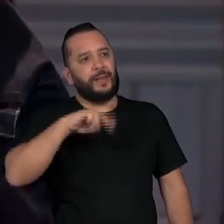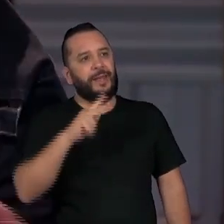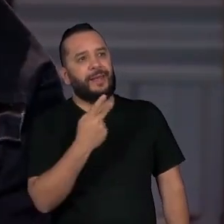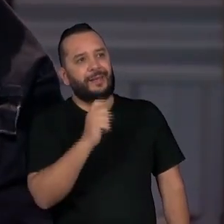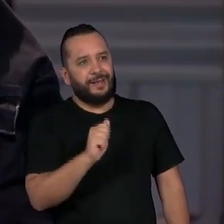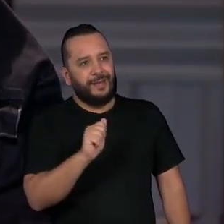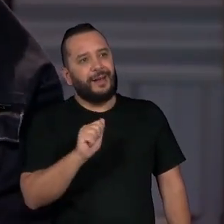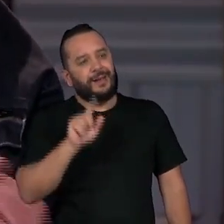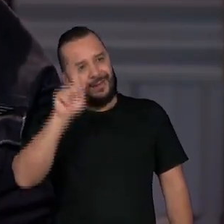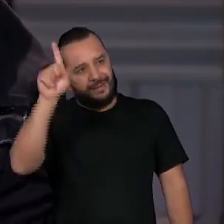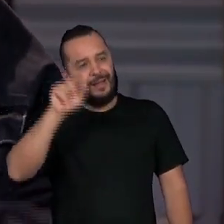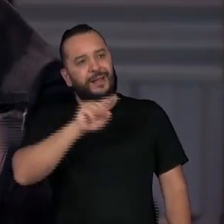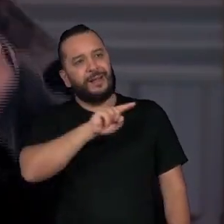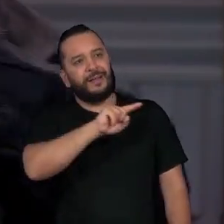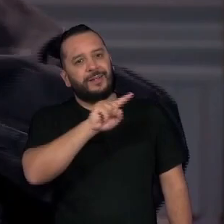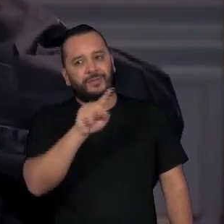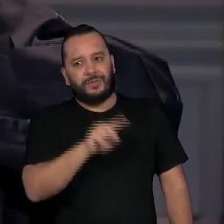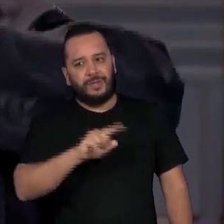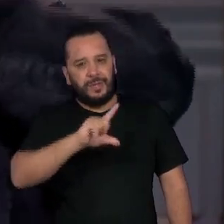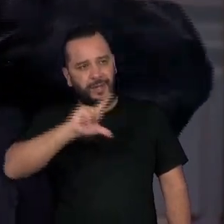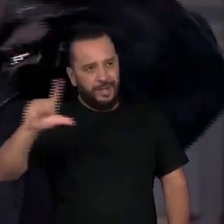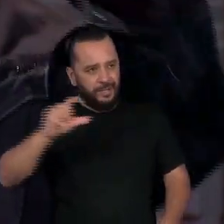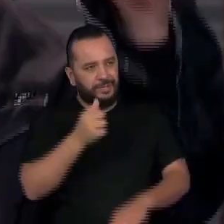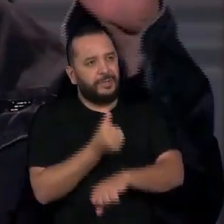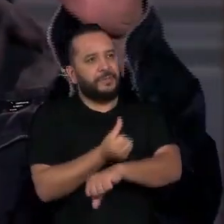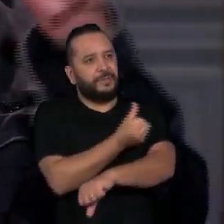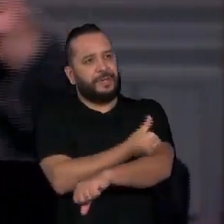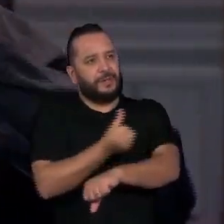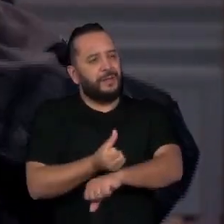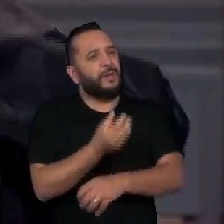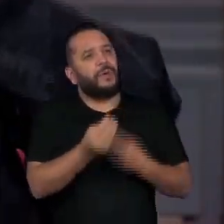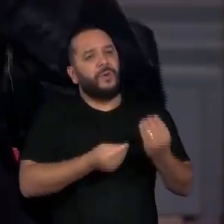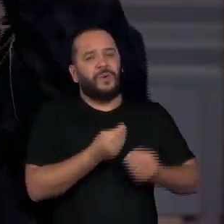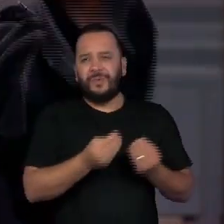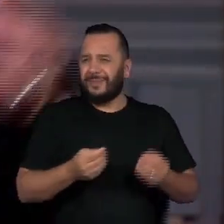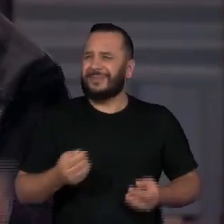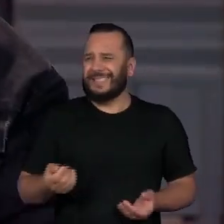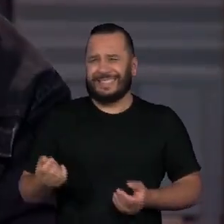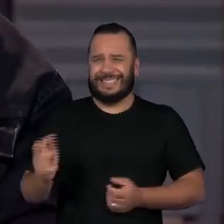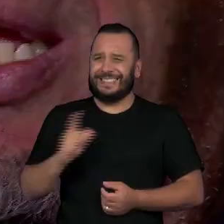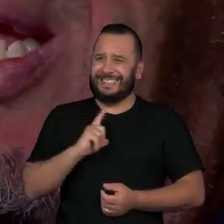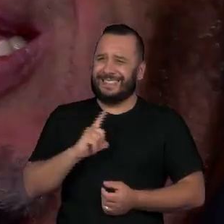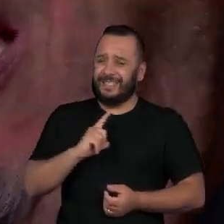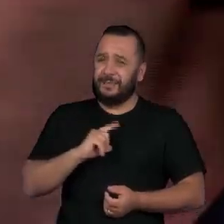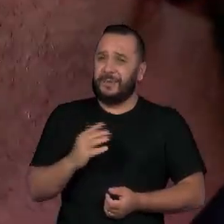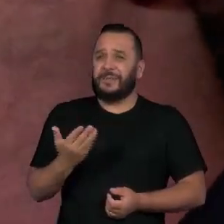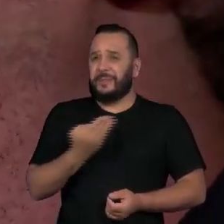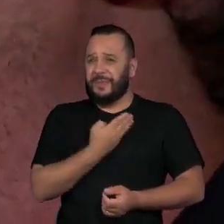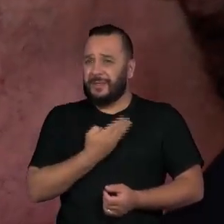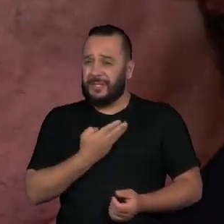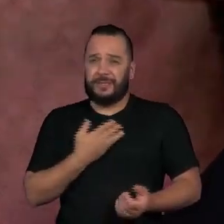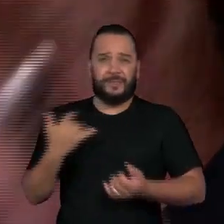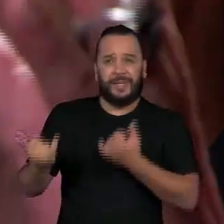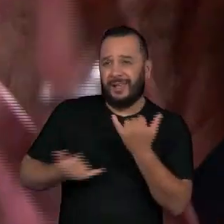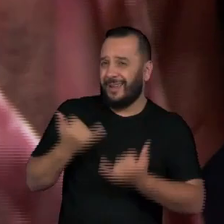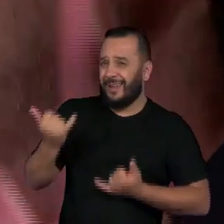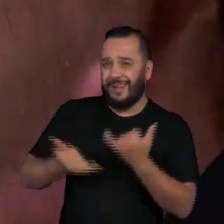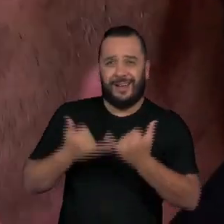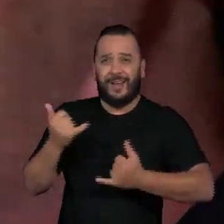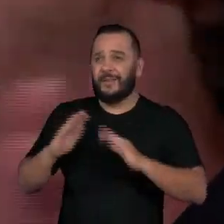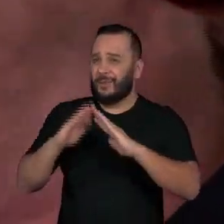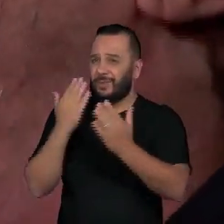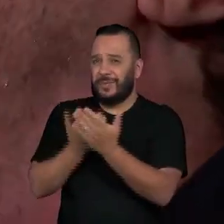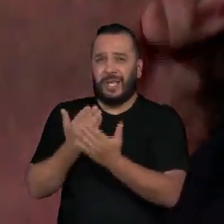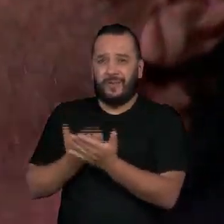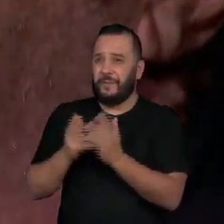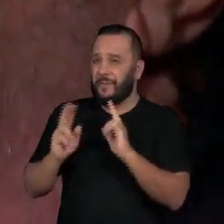curti para meus amigos infância a gente tinha uma turma gigantesca entre garotas e garotos tal que estudamos no